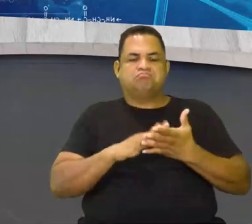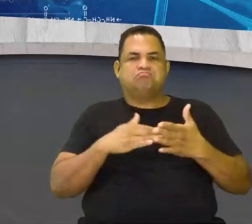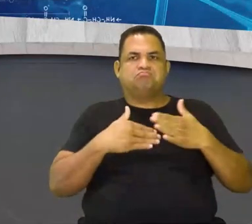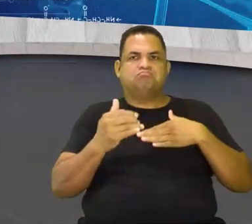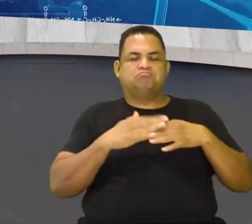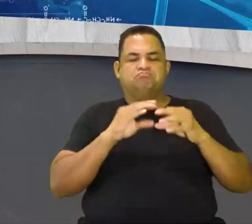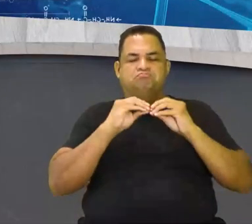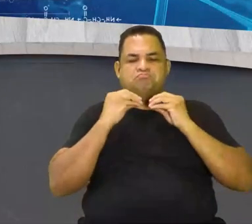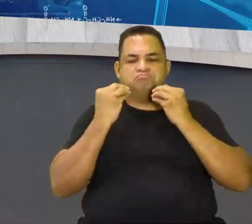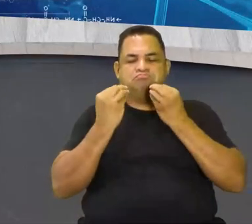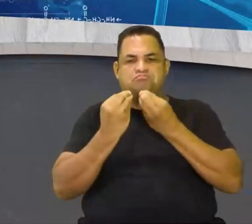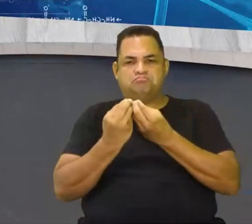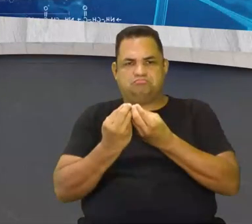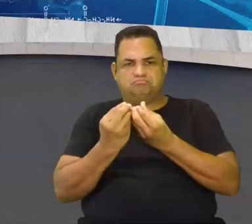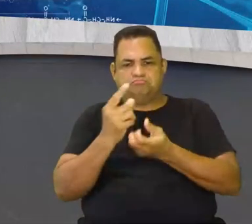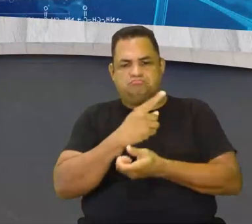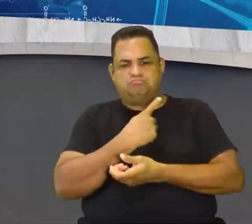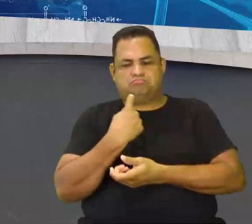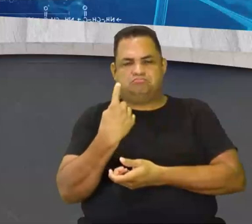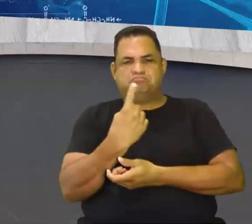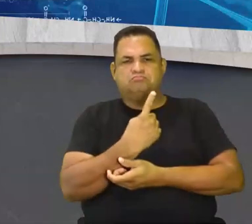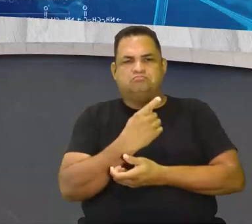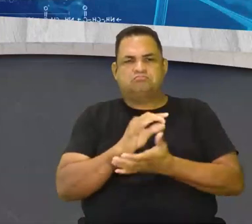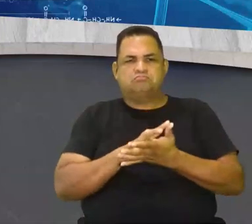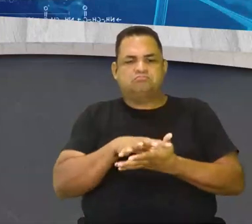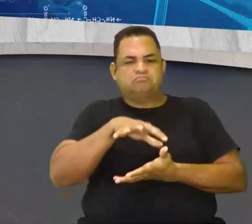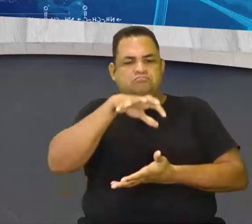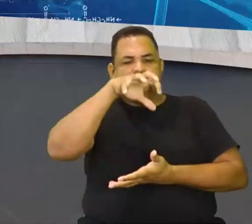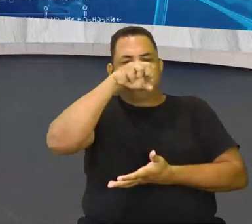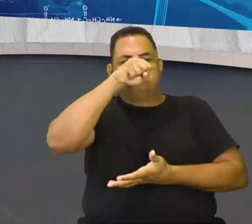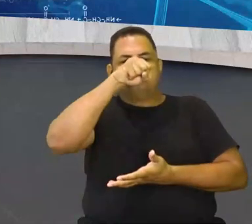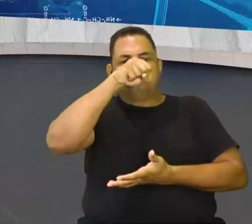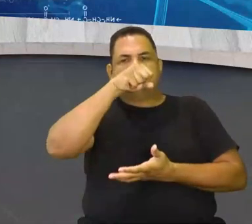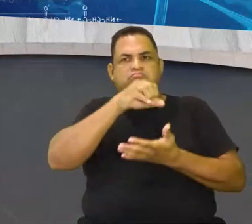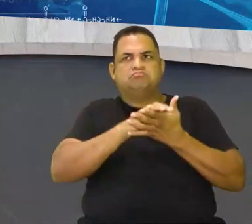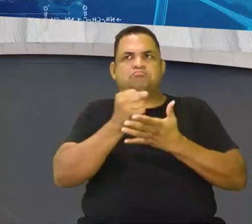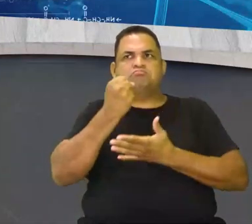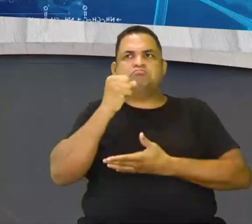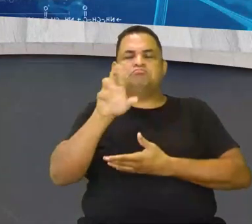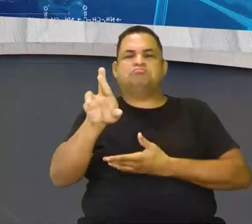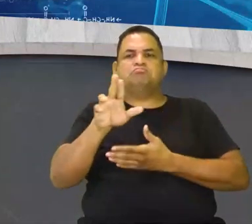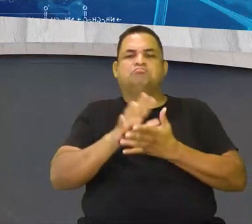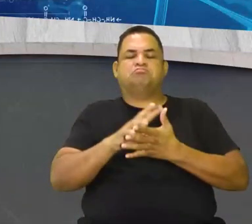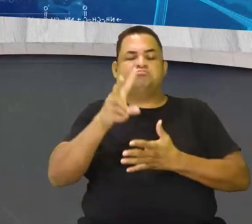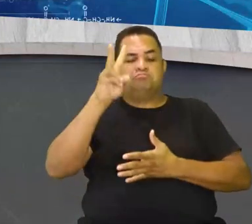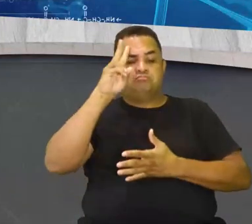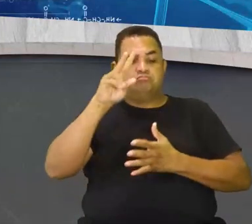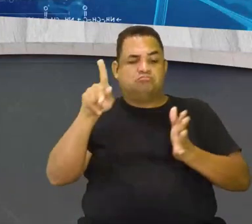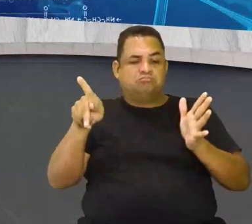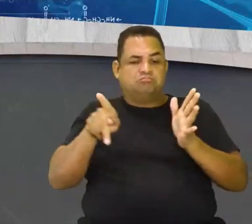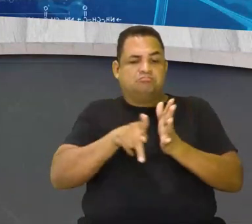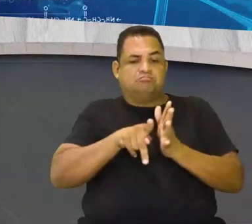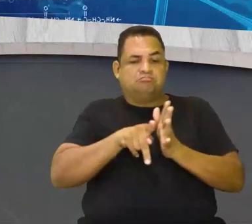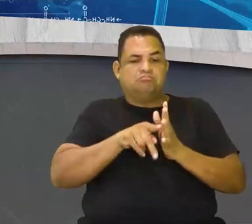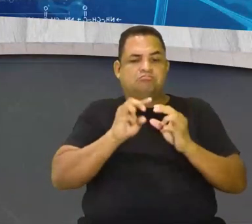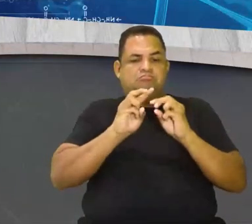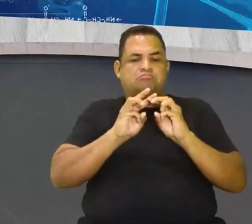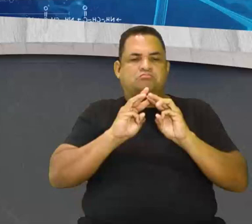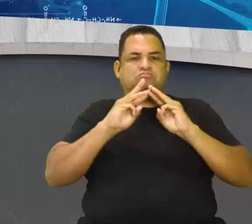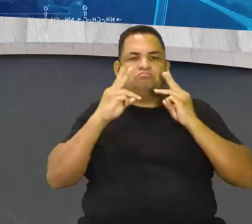substância, principalmente, nós sentimos no ar. Vocês lembram das propriedades da matéria, que nós falamos das